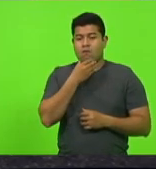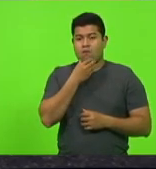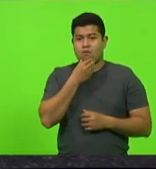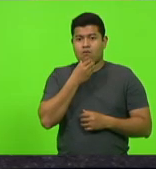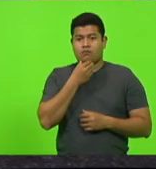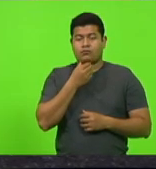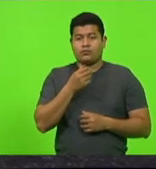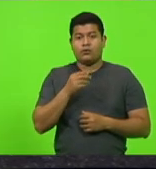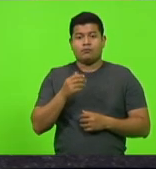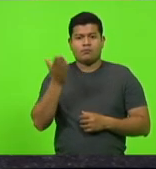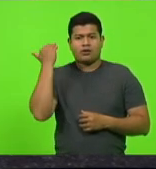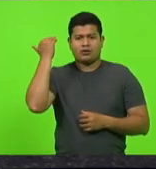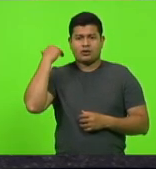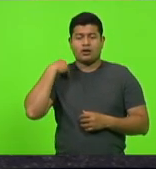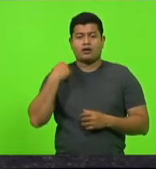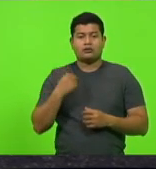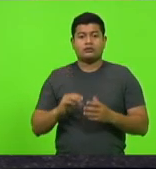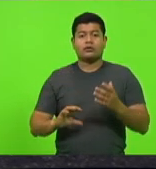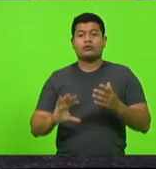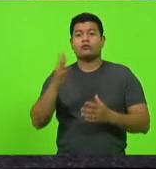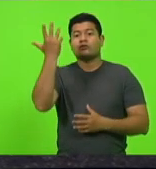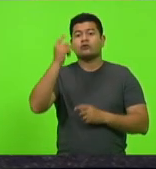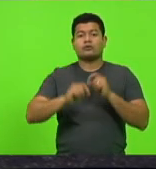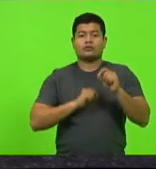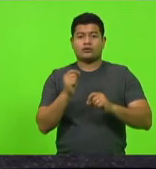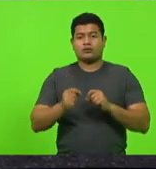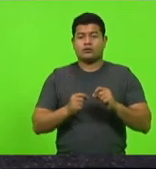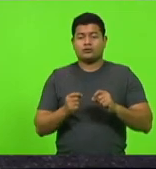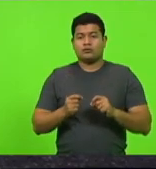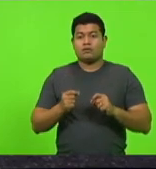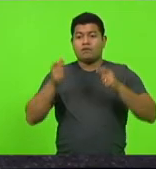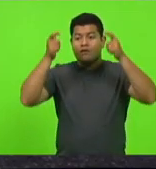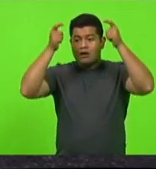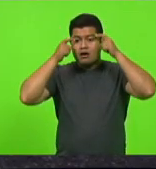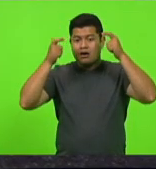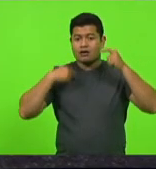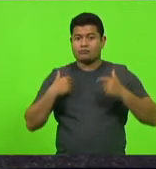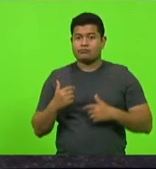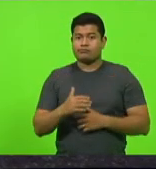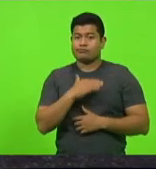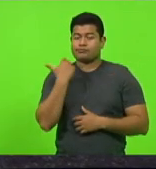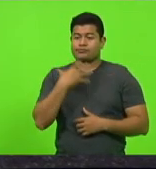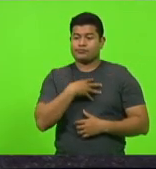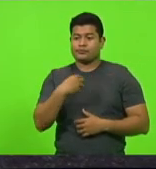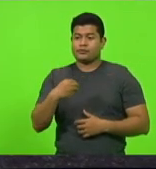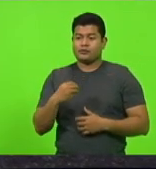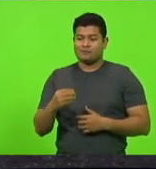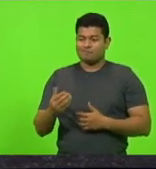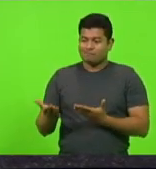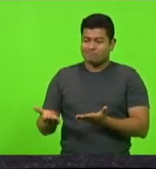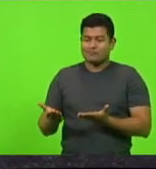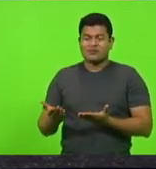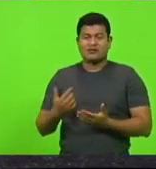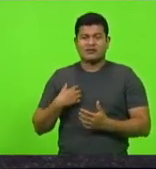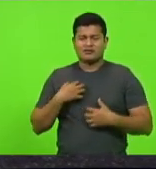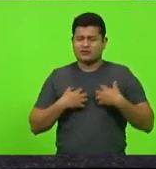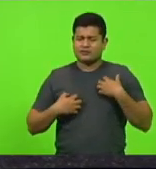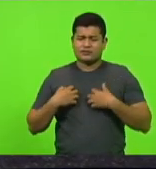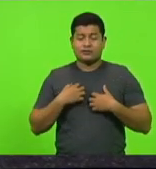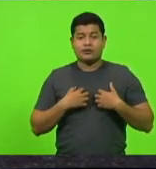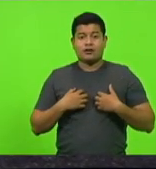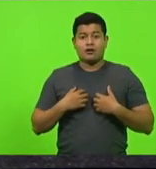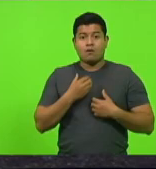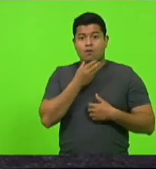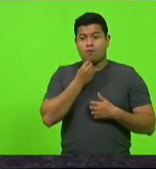filho numa batalha e ele estava muito chateado, muito triste, e alguém veio, inventou o